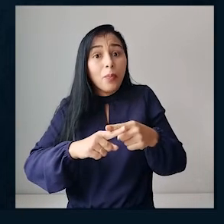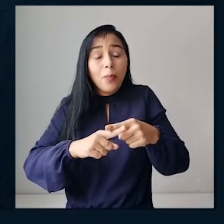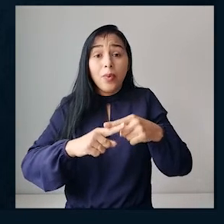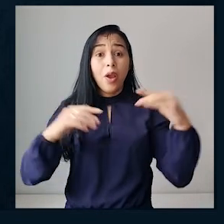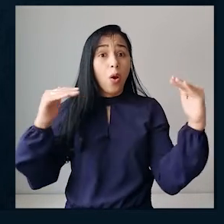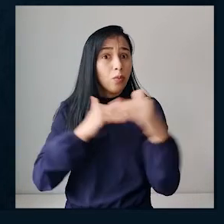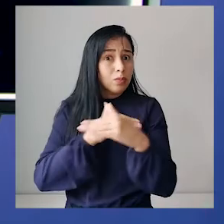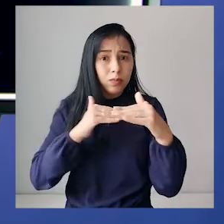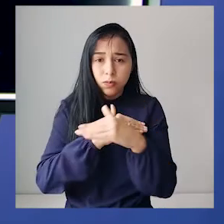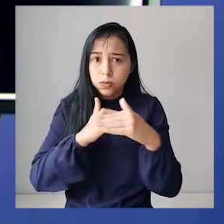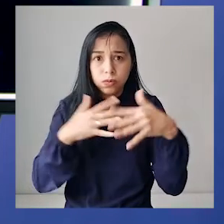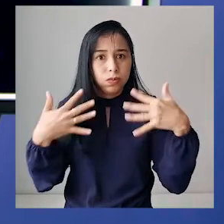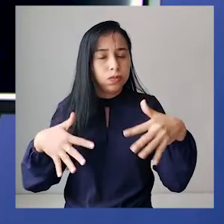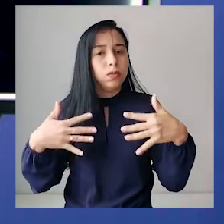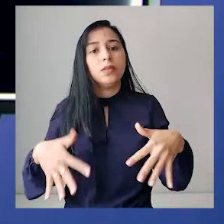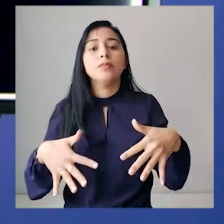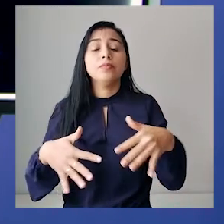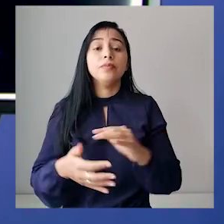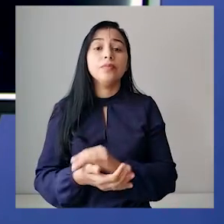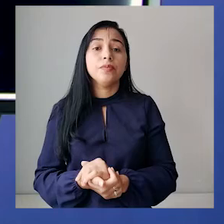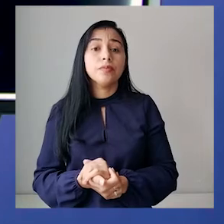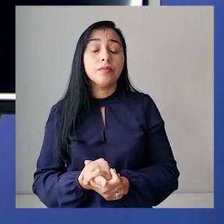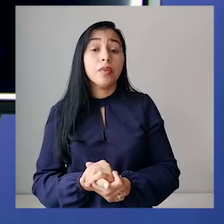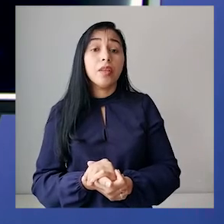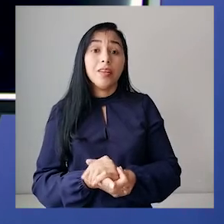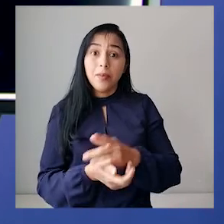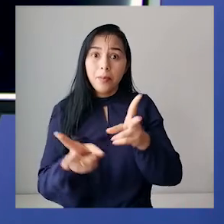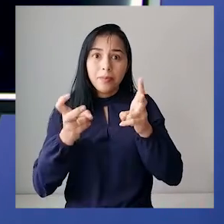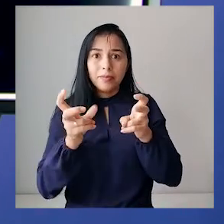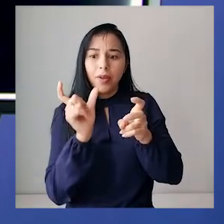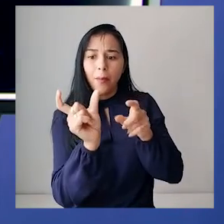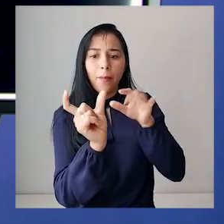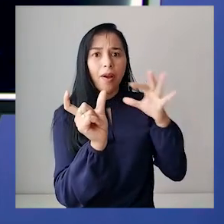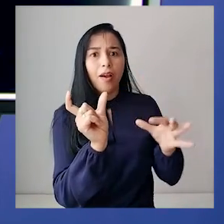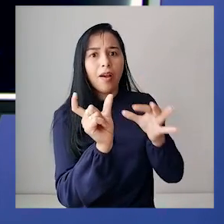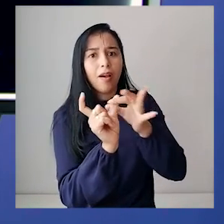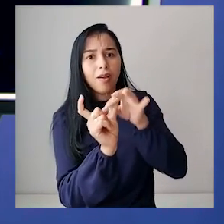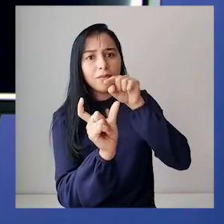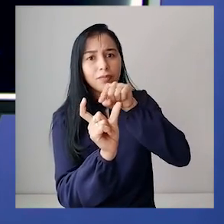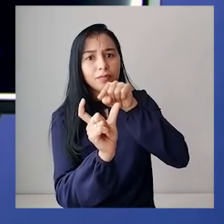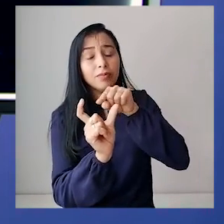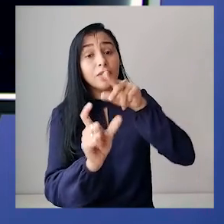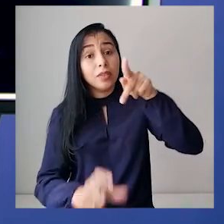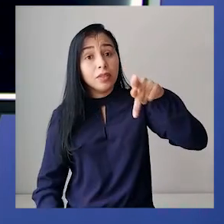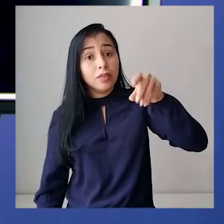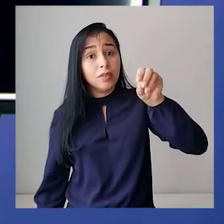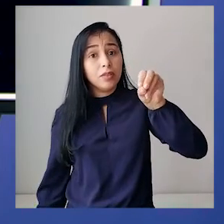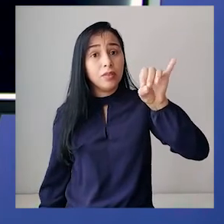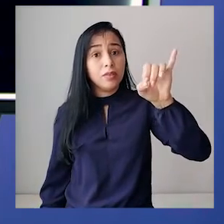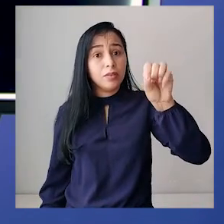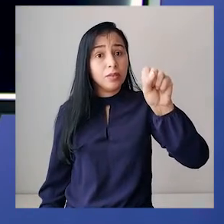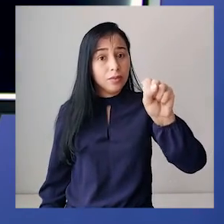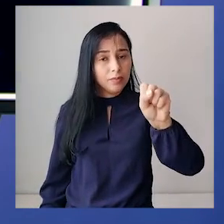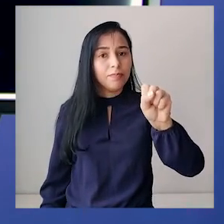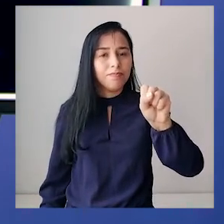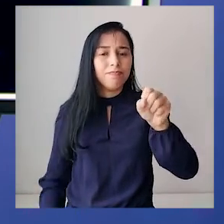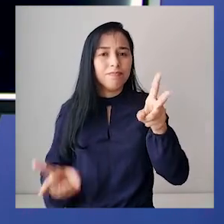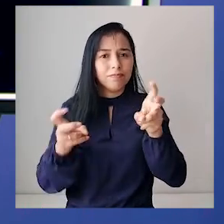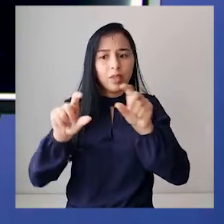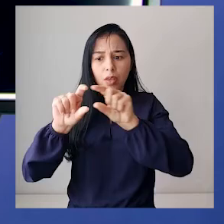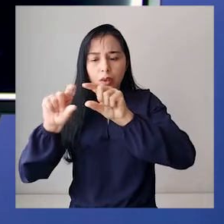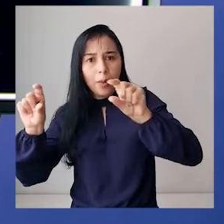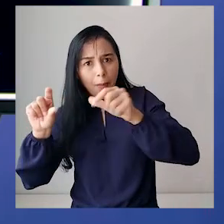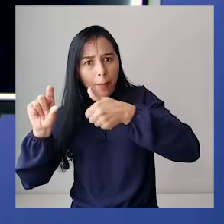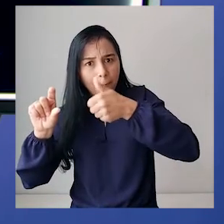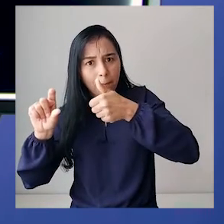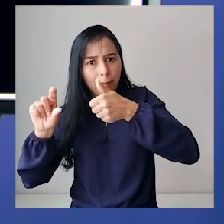intenso. Nós temos a conjunção explicativa pois, que está estabelecendo uma relação entre a primeira oração